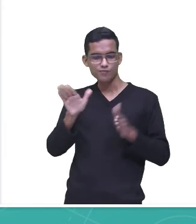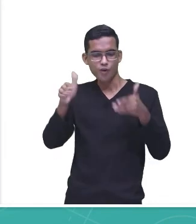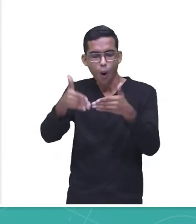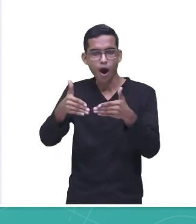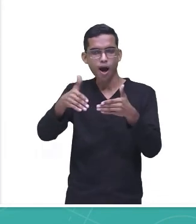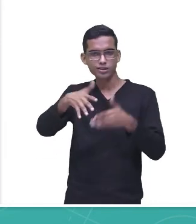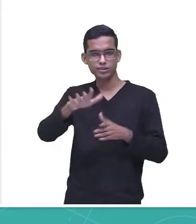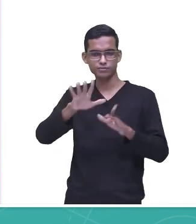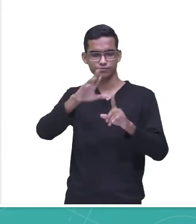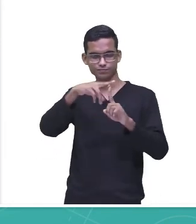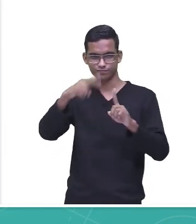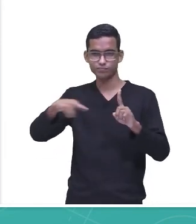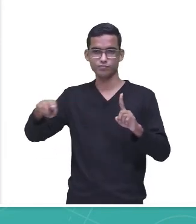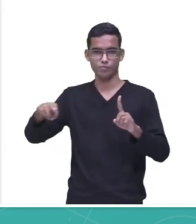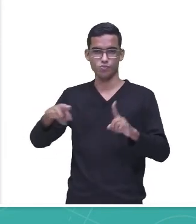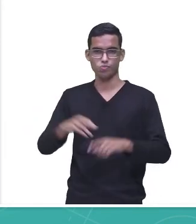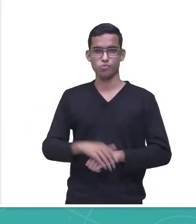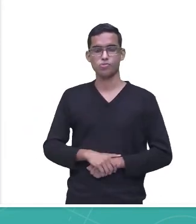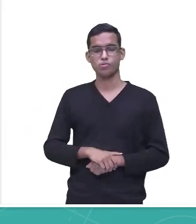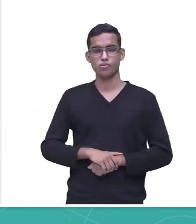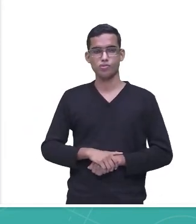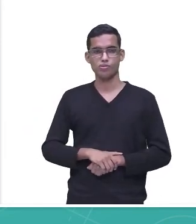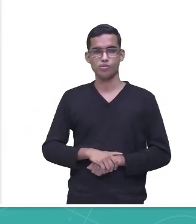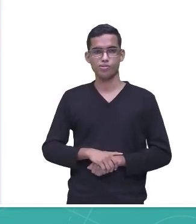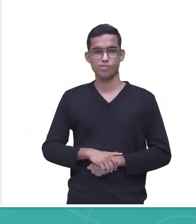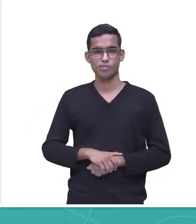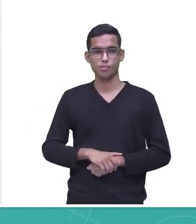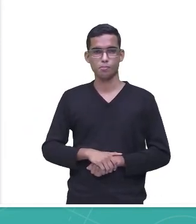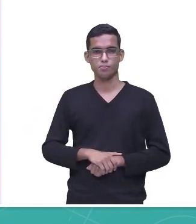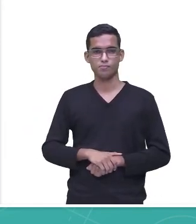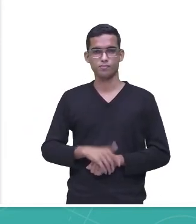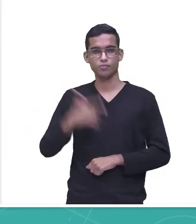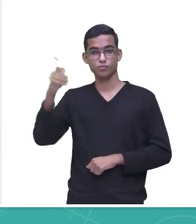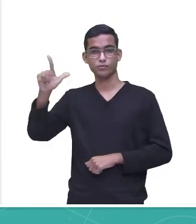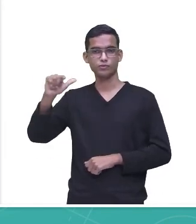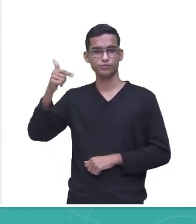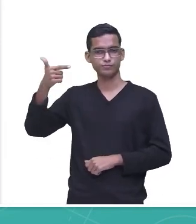viram. E agora, a outra pergunta foi sobre